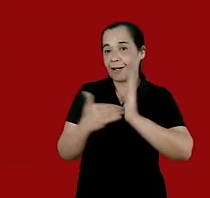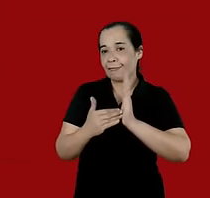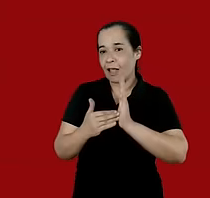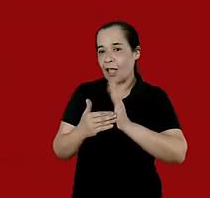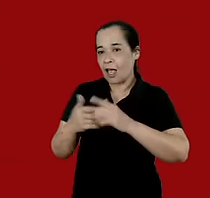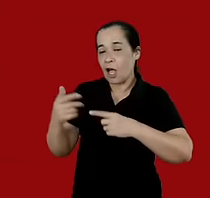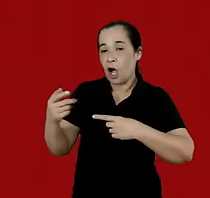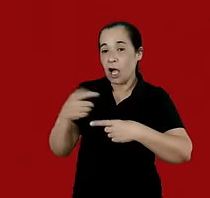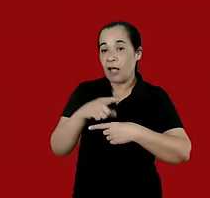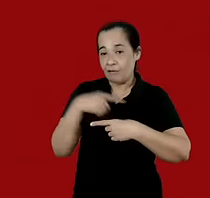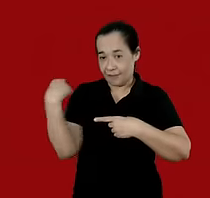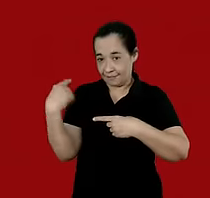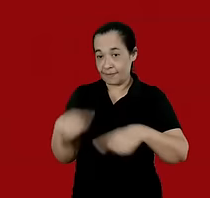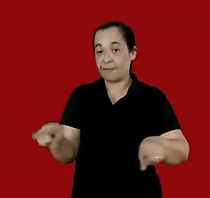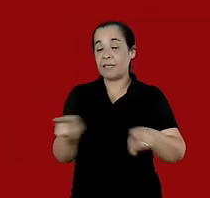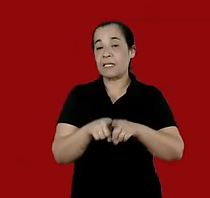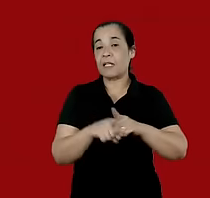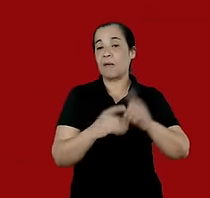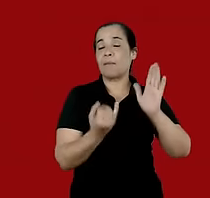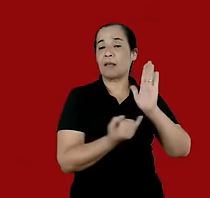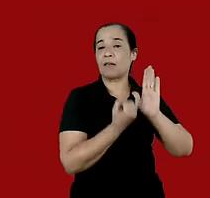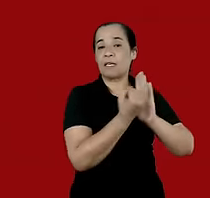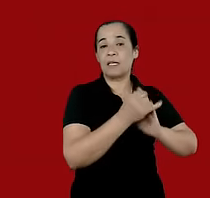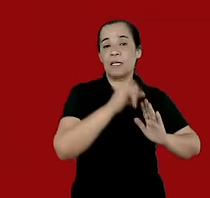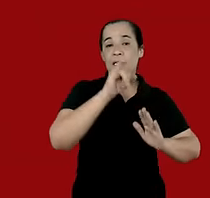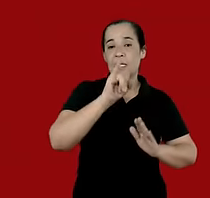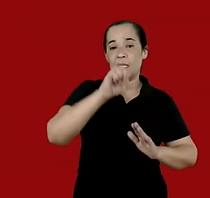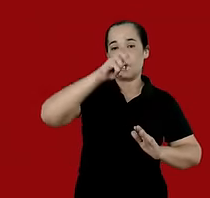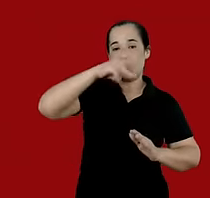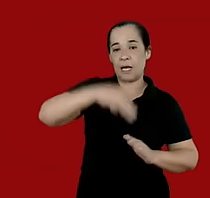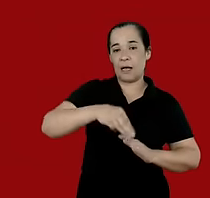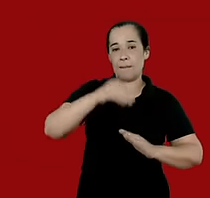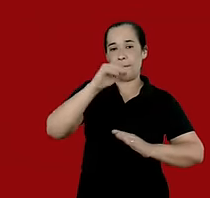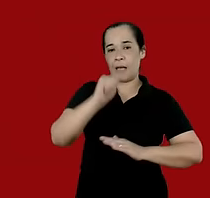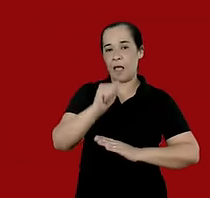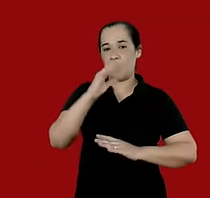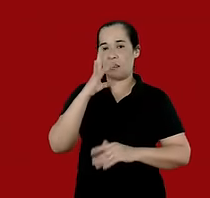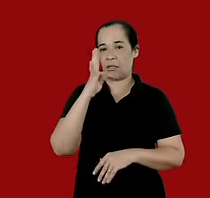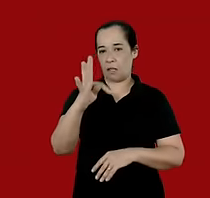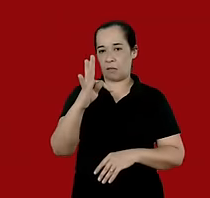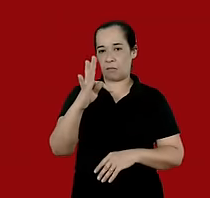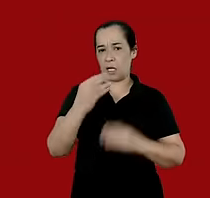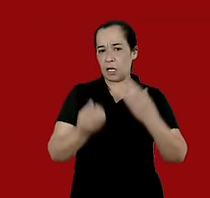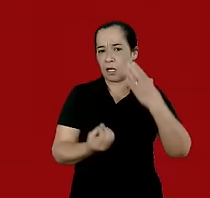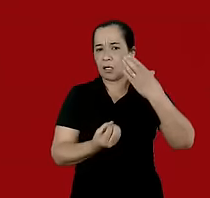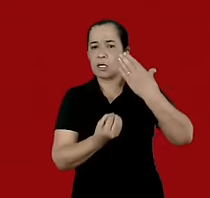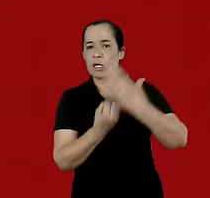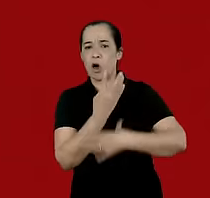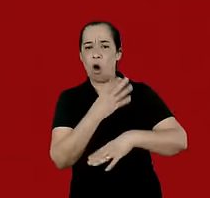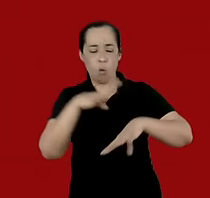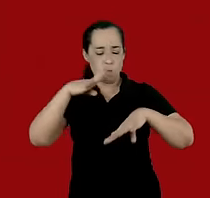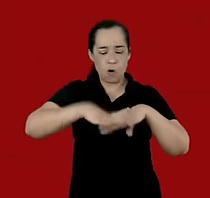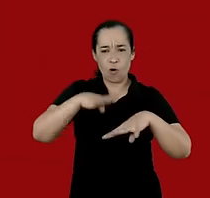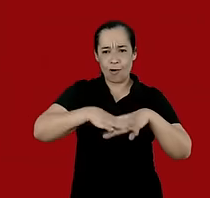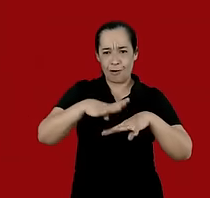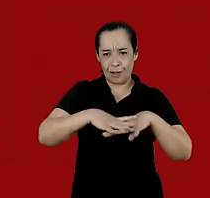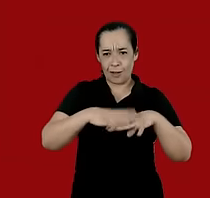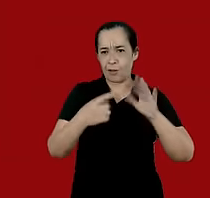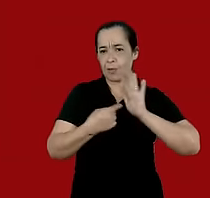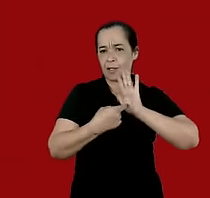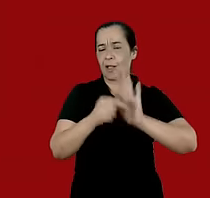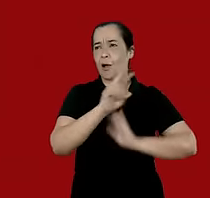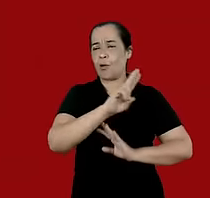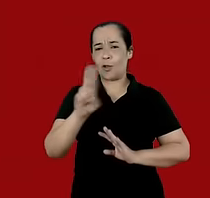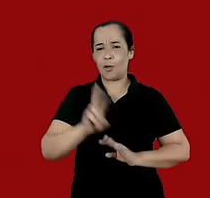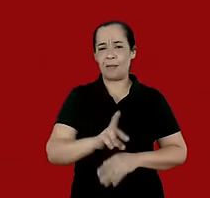ligados à inflação das ntnb que é o imab a gente fez uma composição criou um índice da composição dos dois títulos para chamar isso de renda fixa tá quando a gente